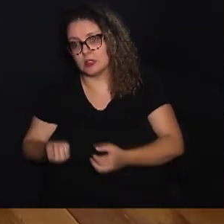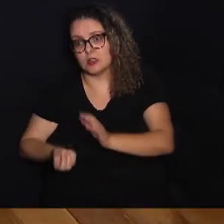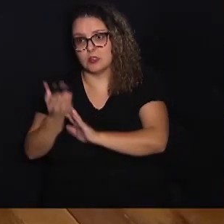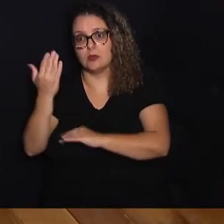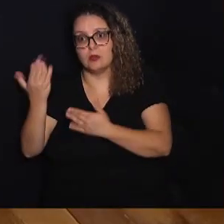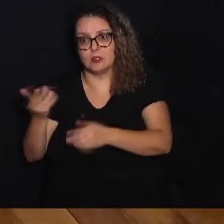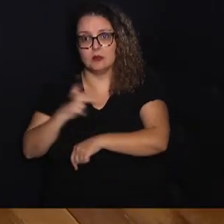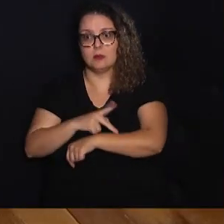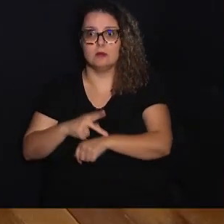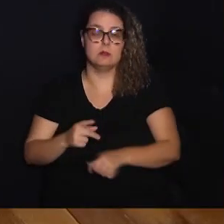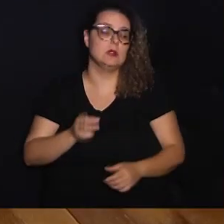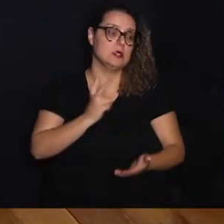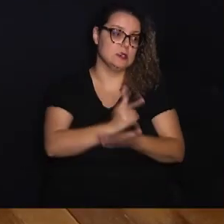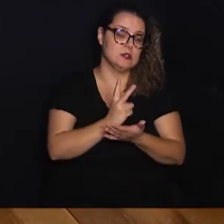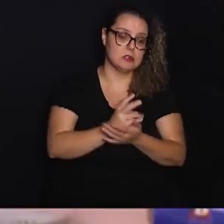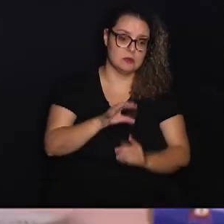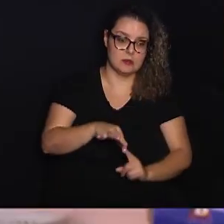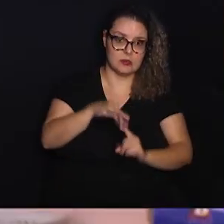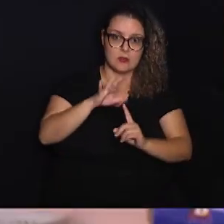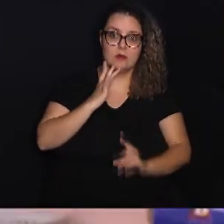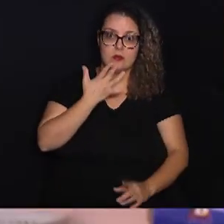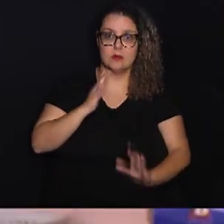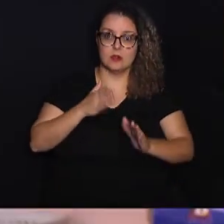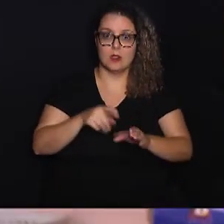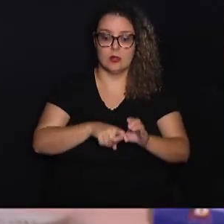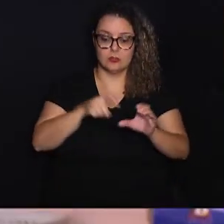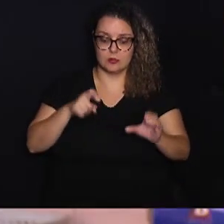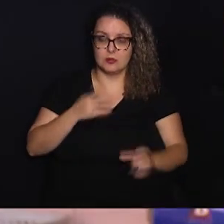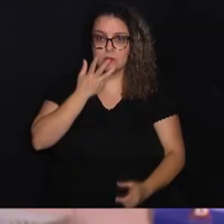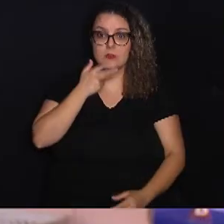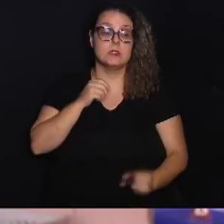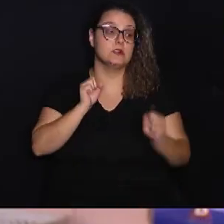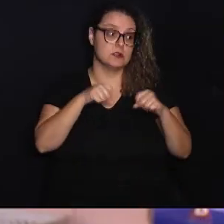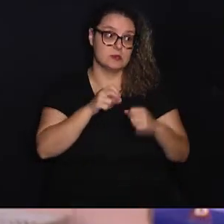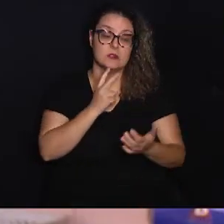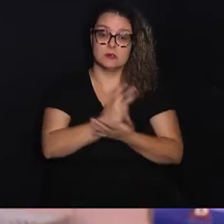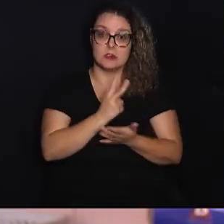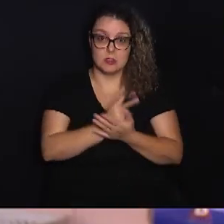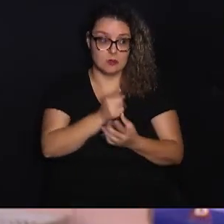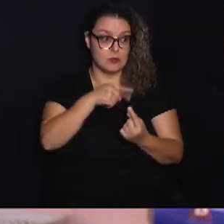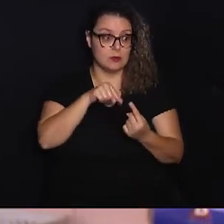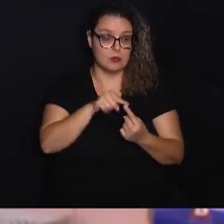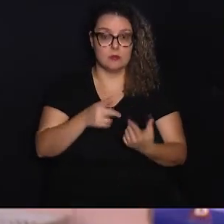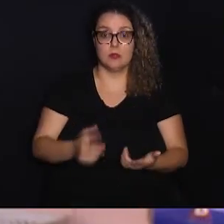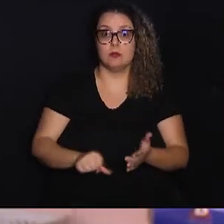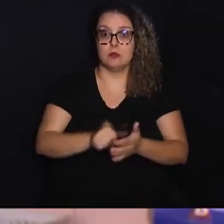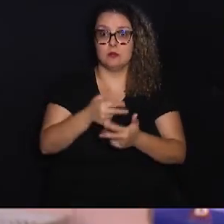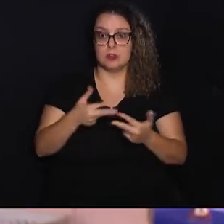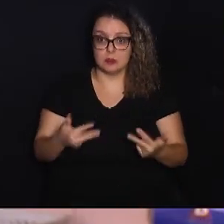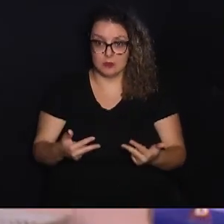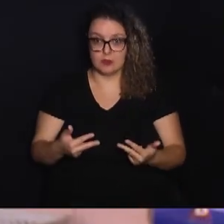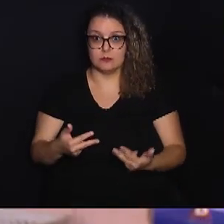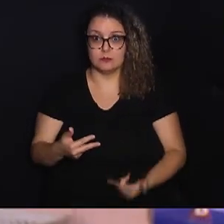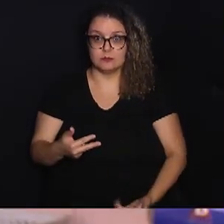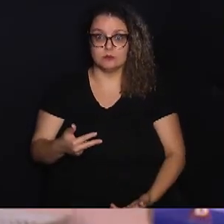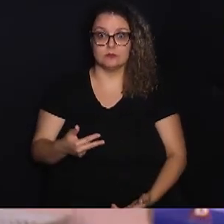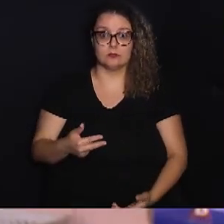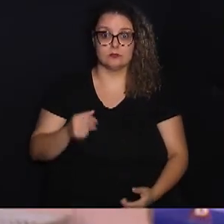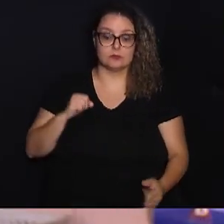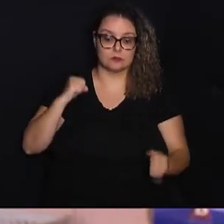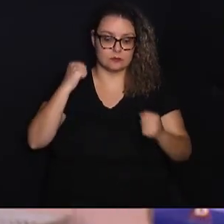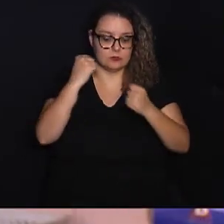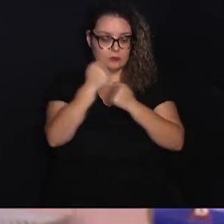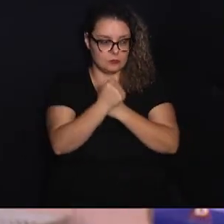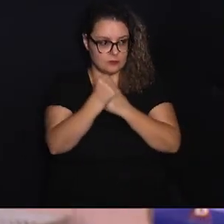preconizando a autonomia da criança. Sempre, né? O objetivo a primeira coisa é você proteger